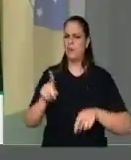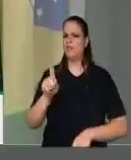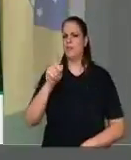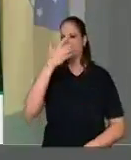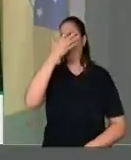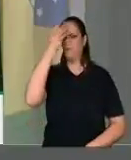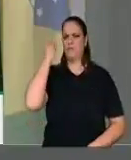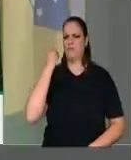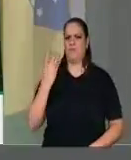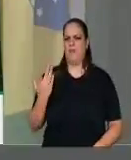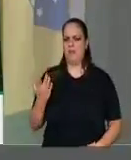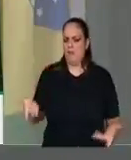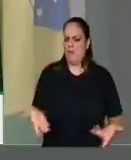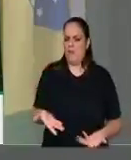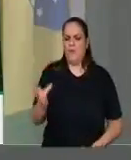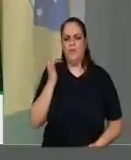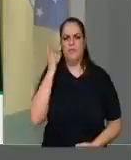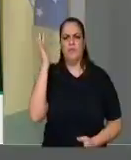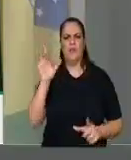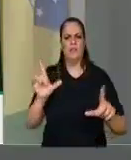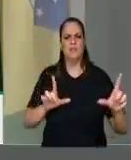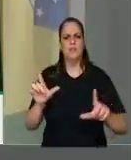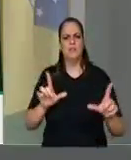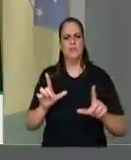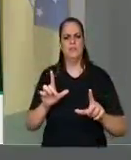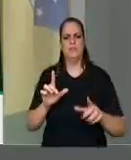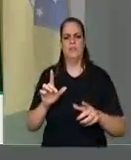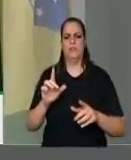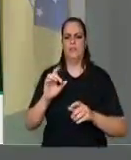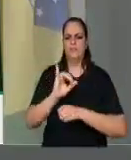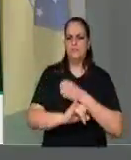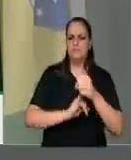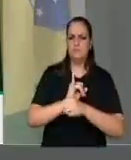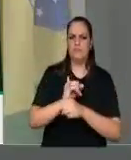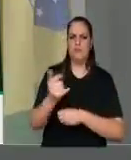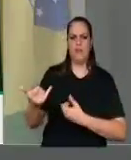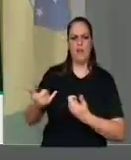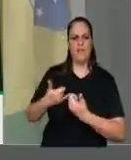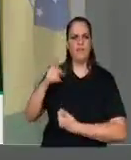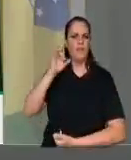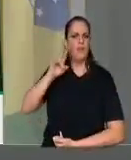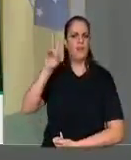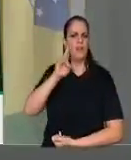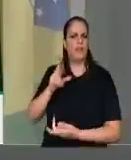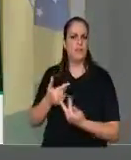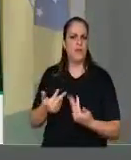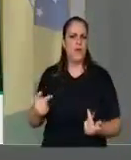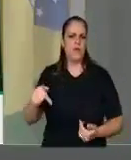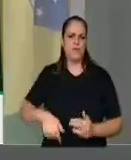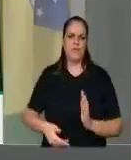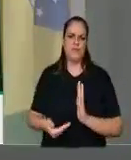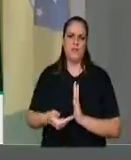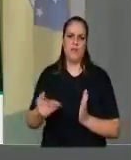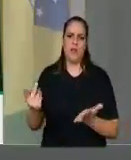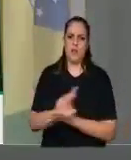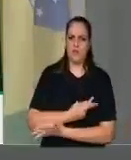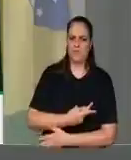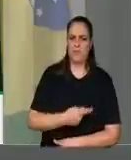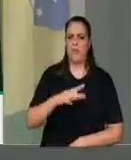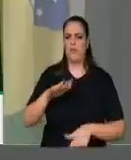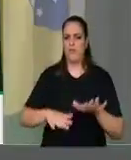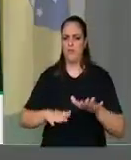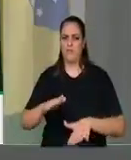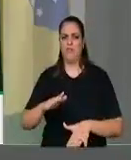tem uma série de situações que vão fazer com que o nosso povo se lembre de tudo aquilo que estamos fazendo ou não nessa casa pecamos ou pelo